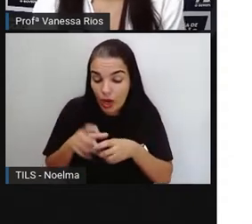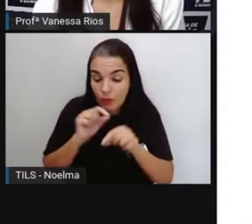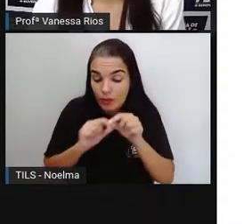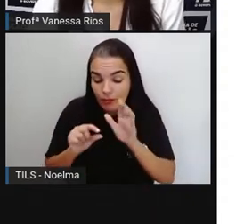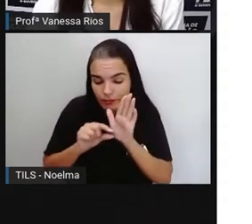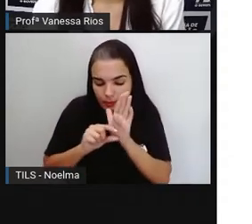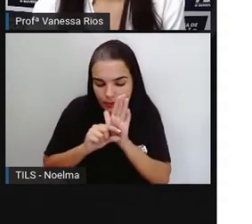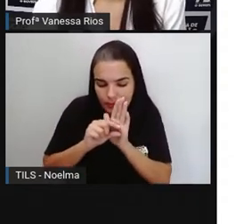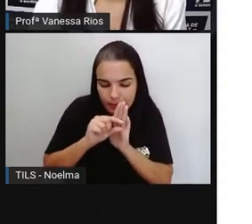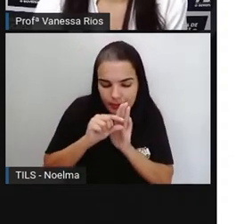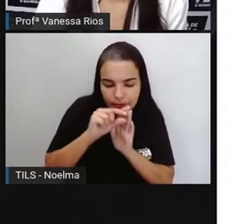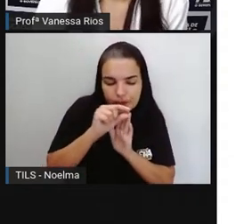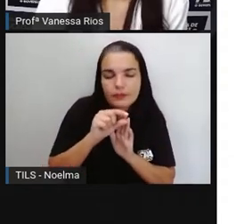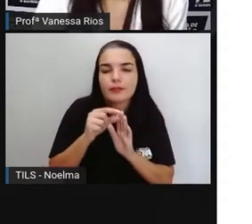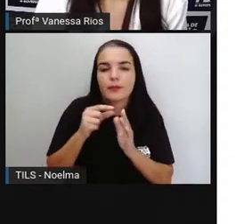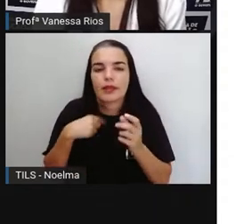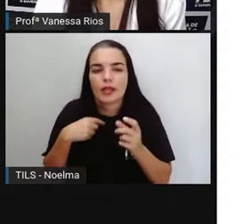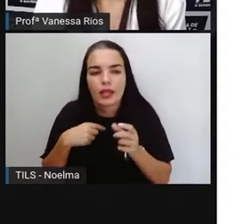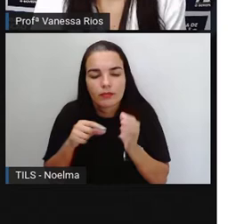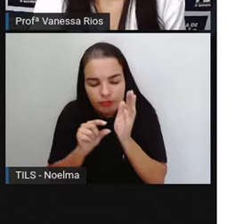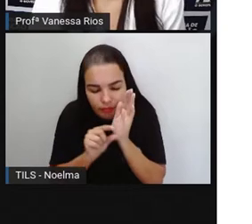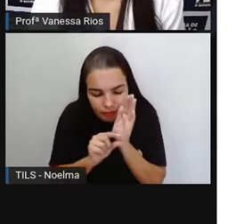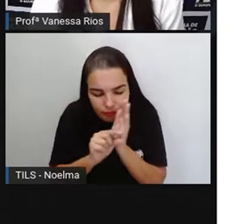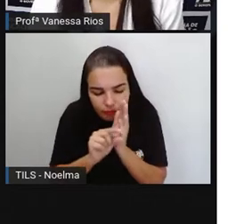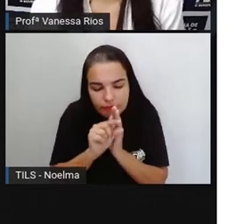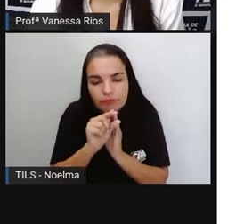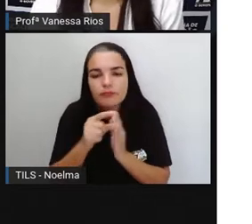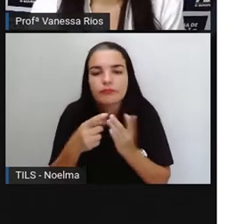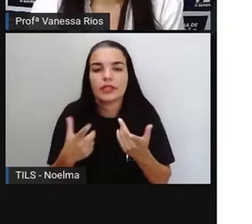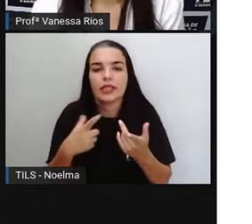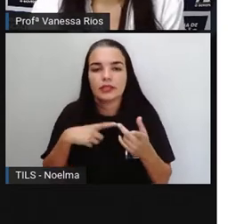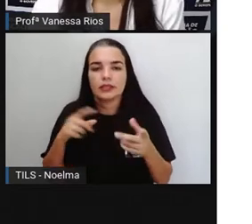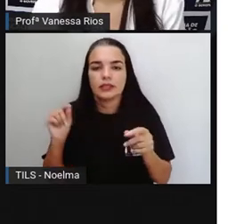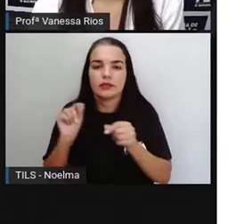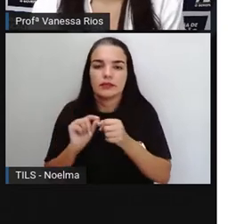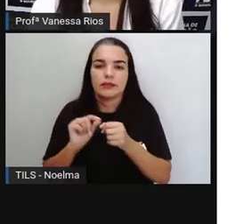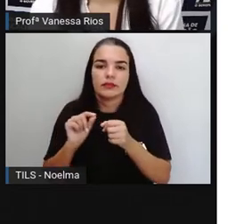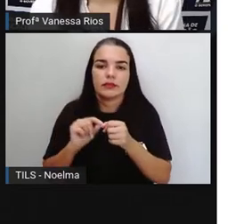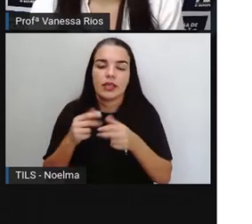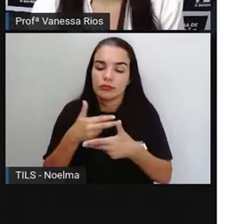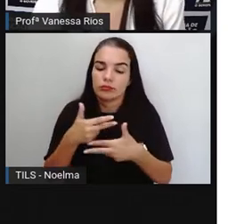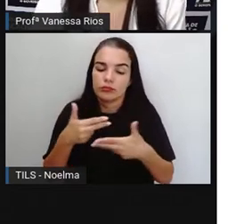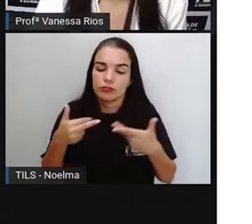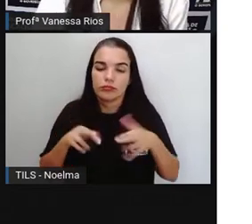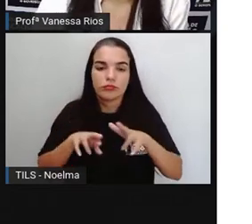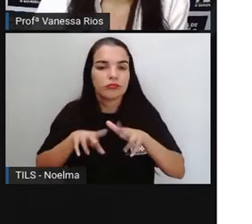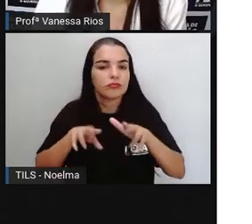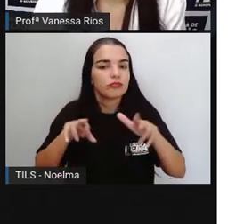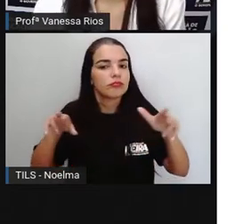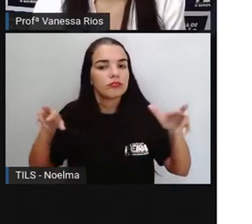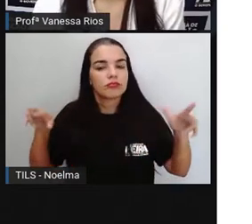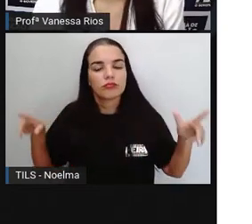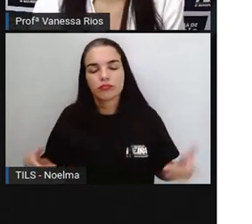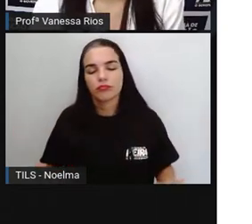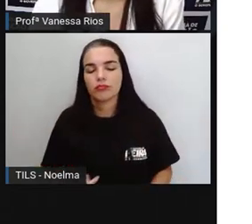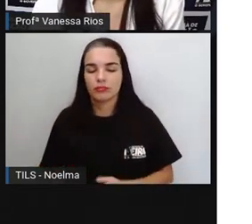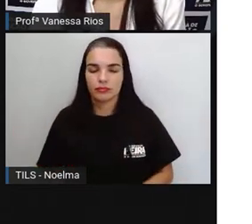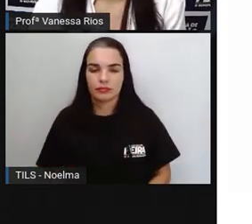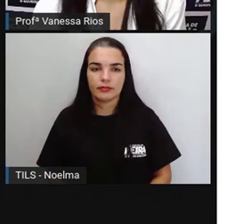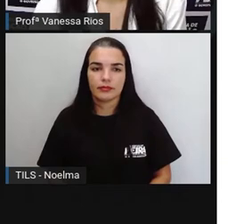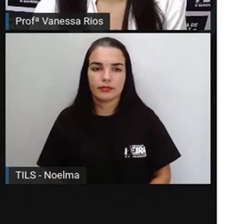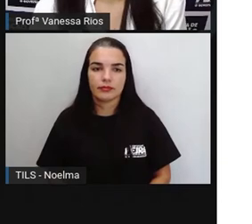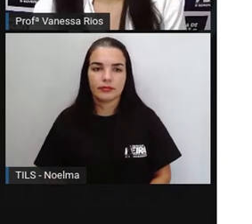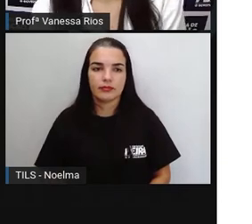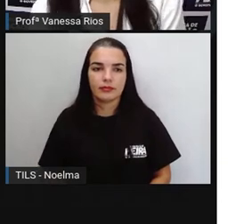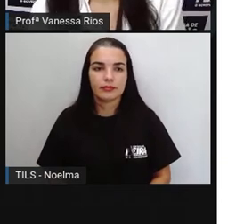diversos elementos que vão serem utilizados para a produção dos materiais, dos objetos e daquilo que